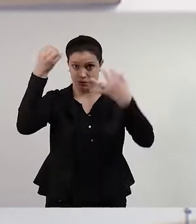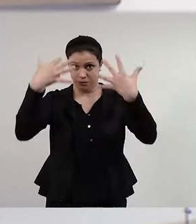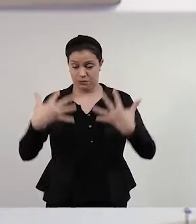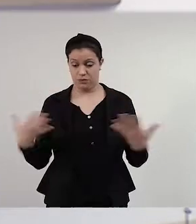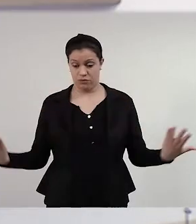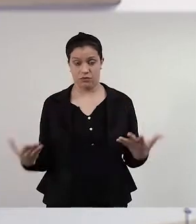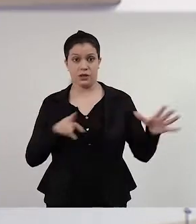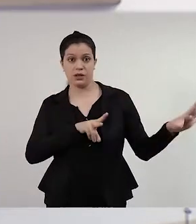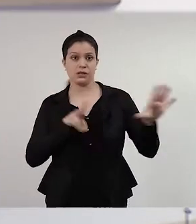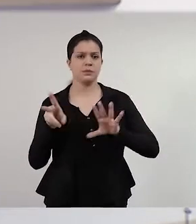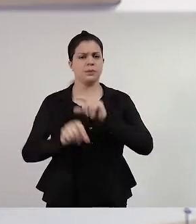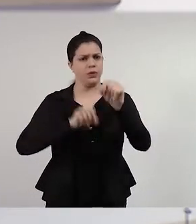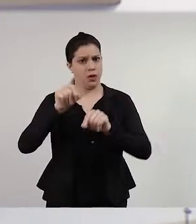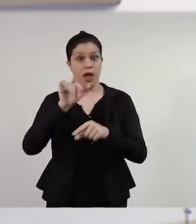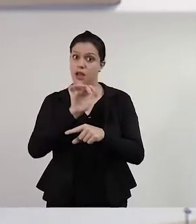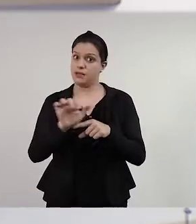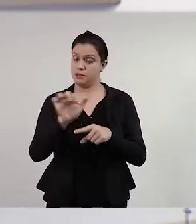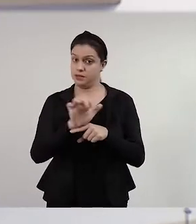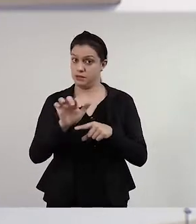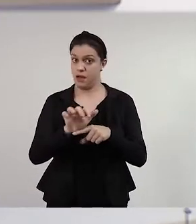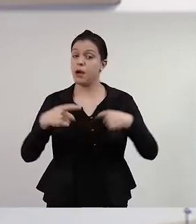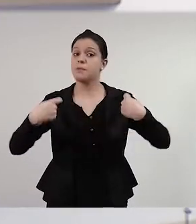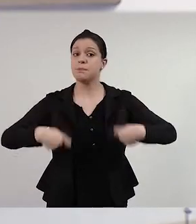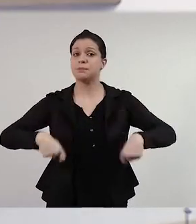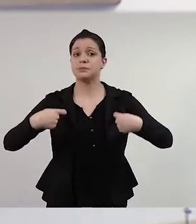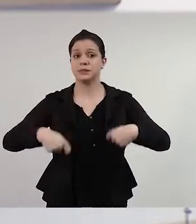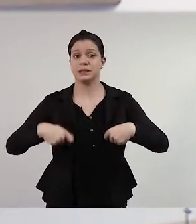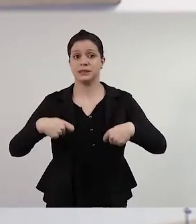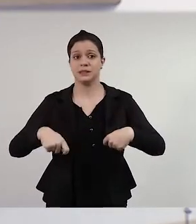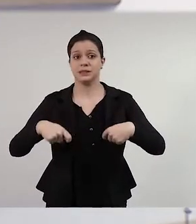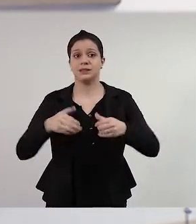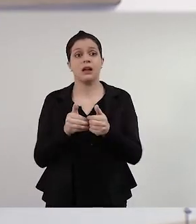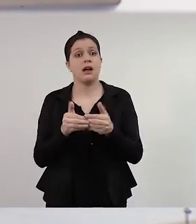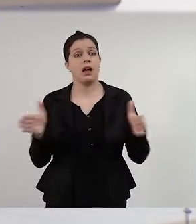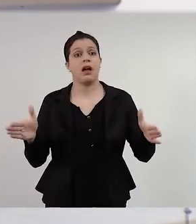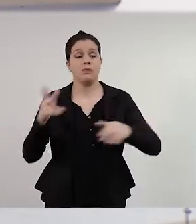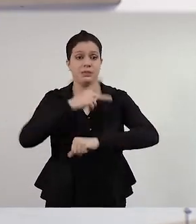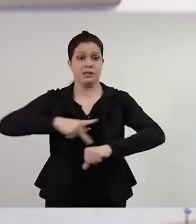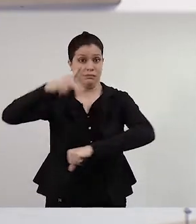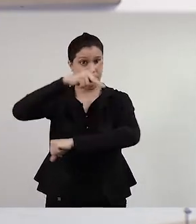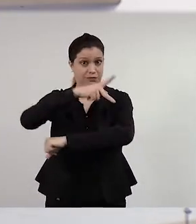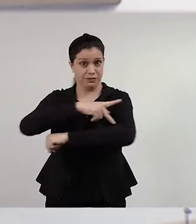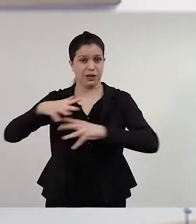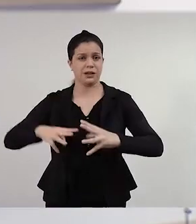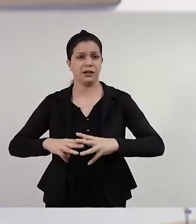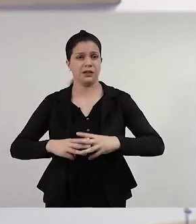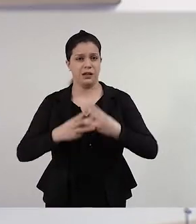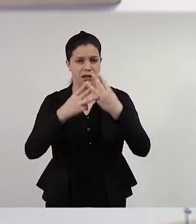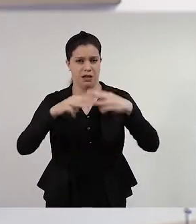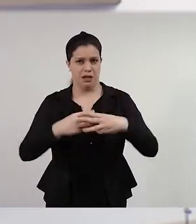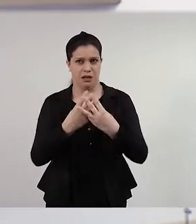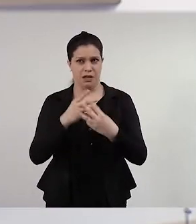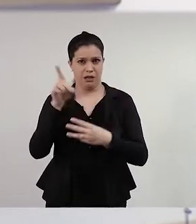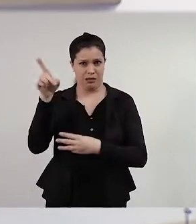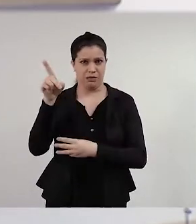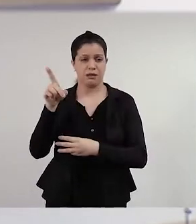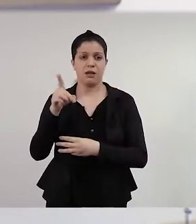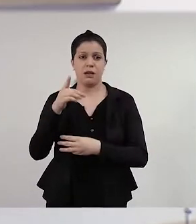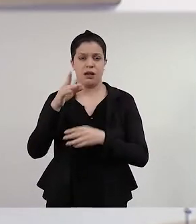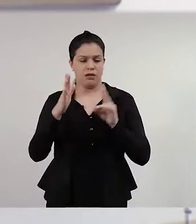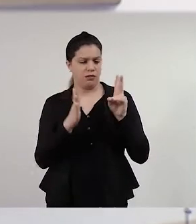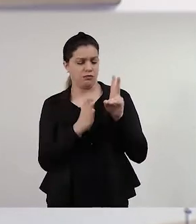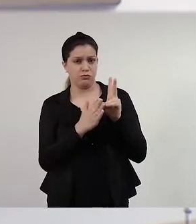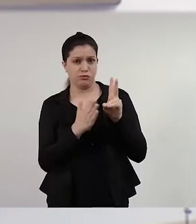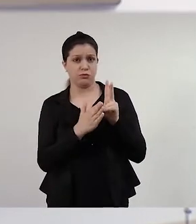Borges defendeu nesta semana que o estado determine a reabertura do Parque das Nações Indígenas. Ele defende que